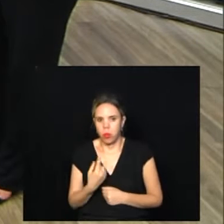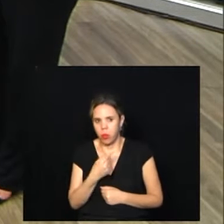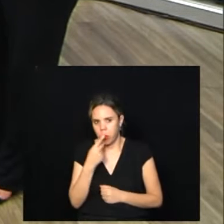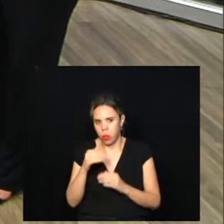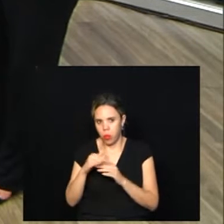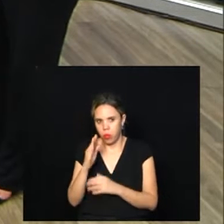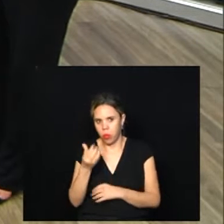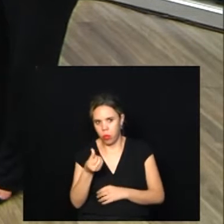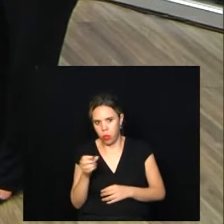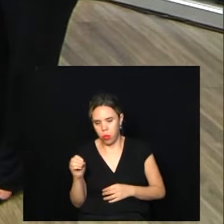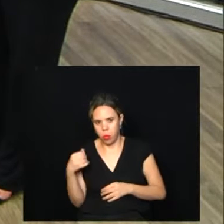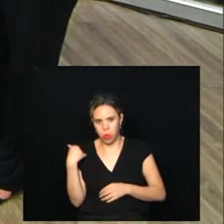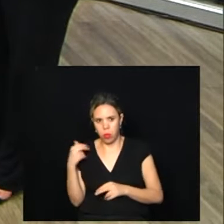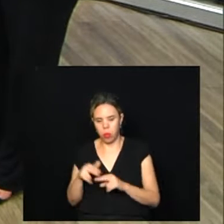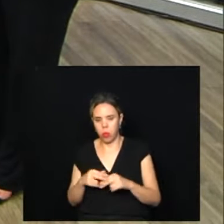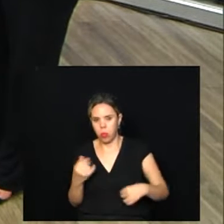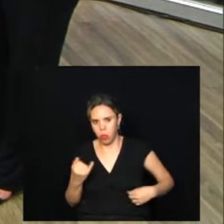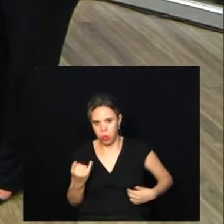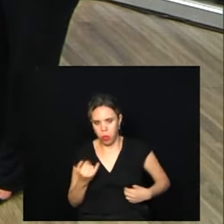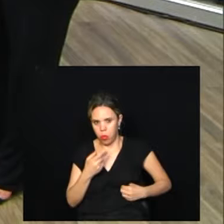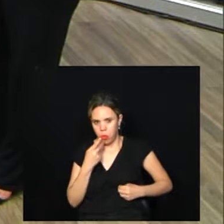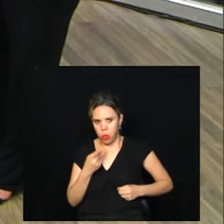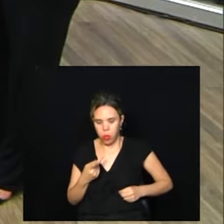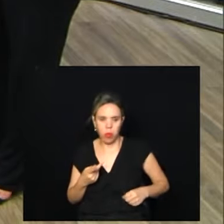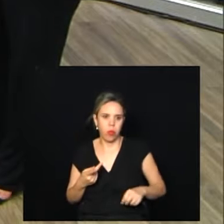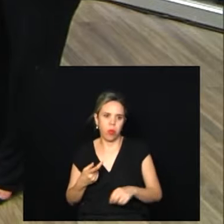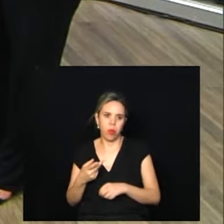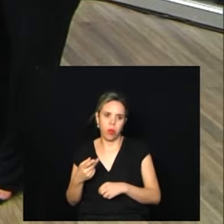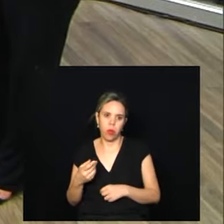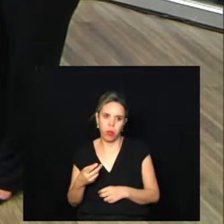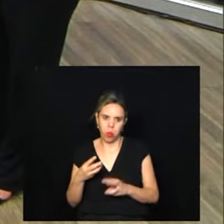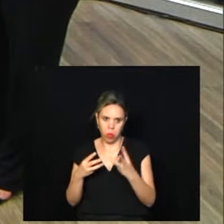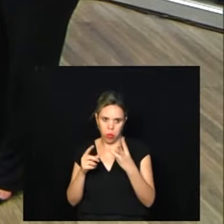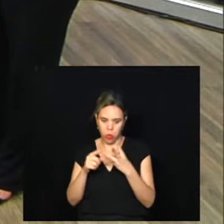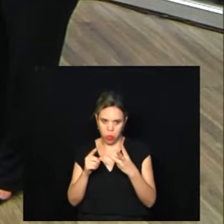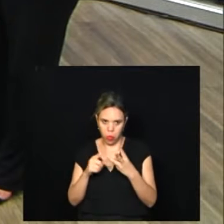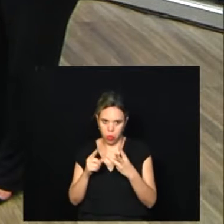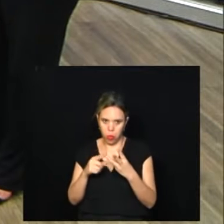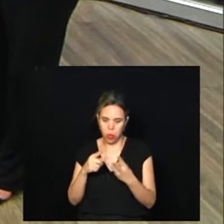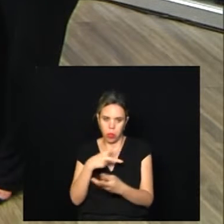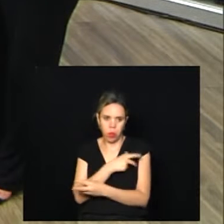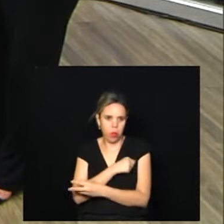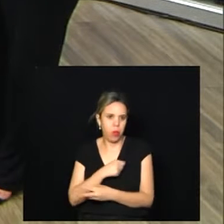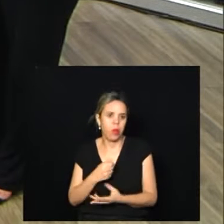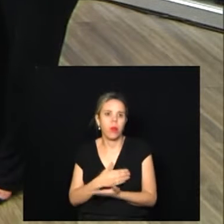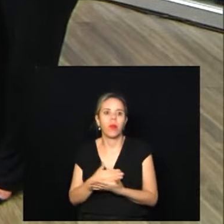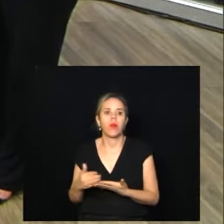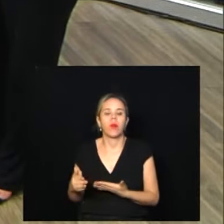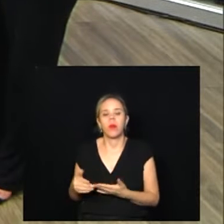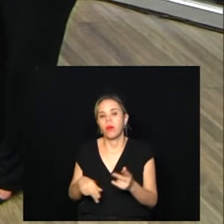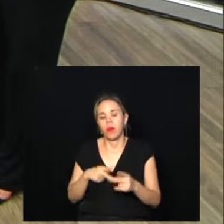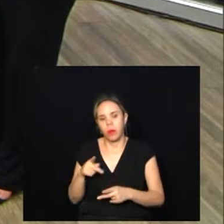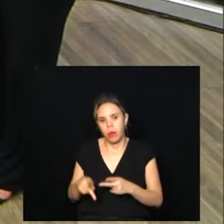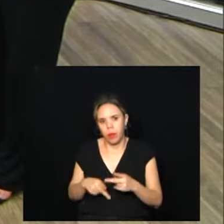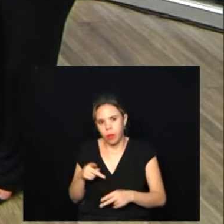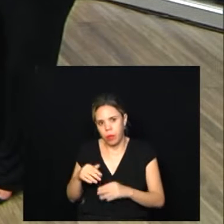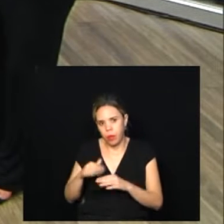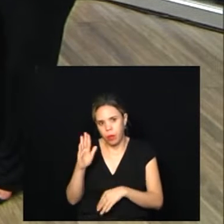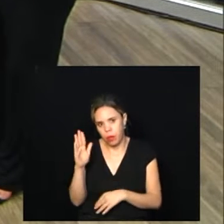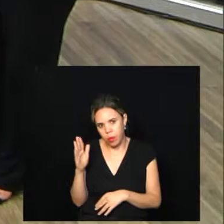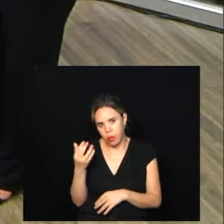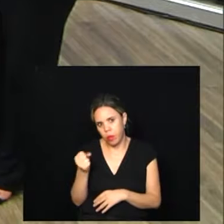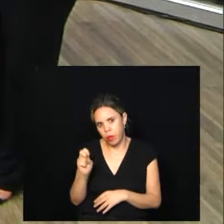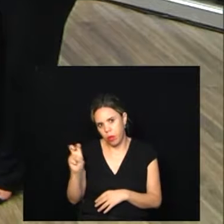acima dos 60 anos, por isso que é importante esta dose de reforço, essa vacinação que começou com as pessoas acima